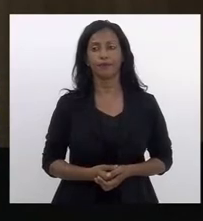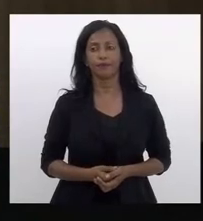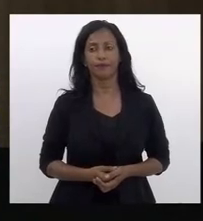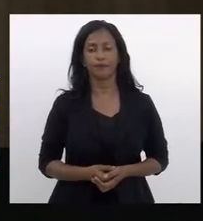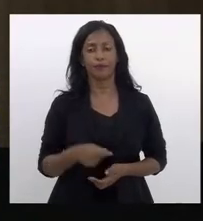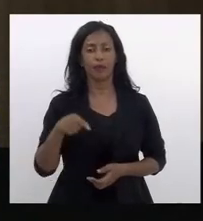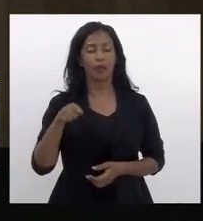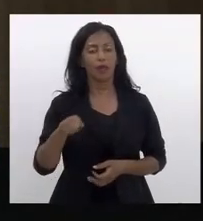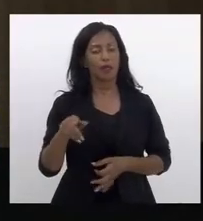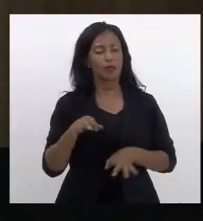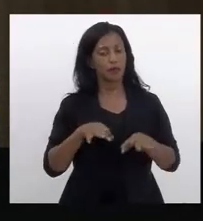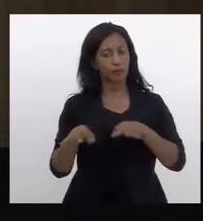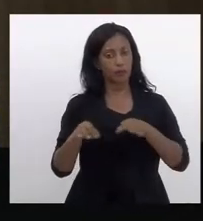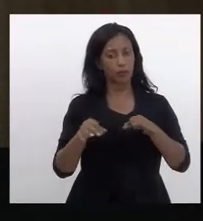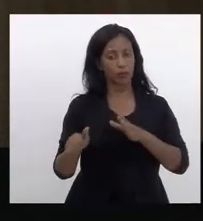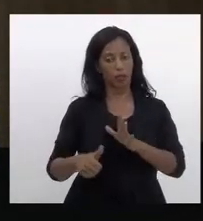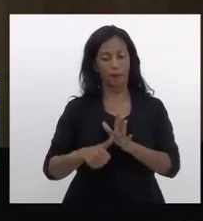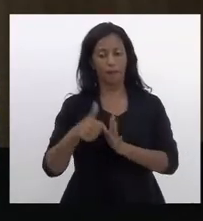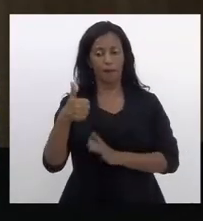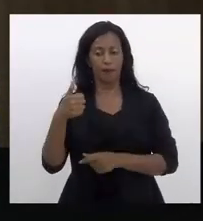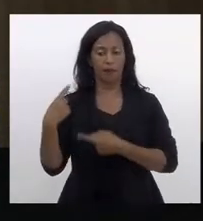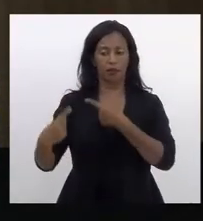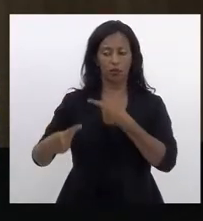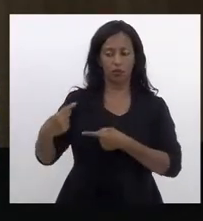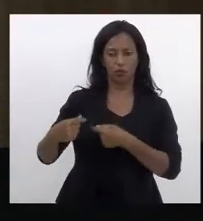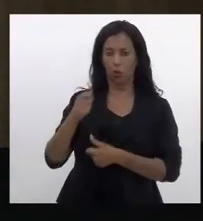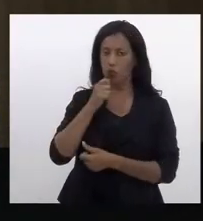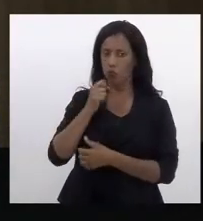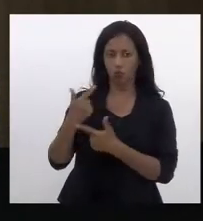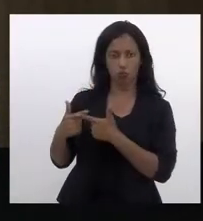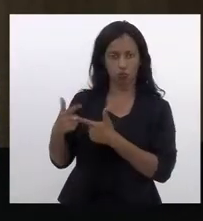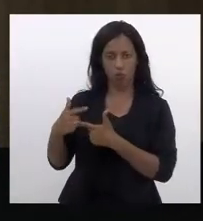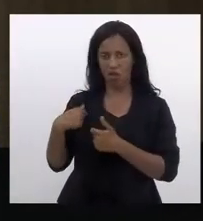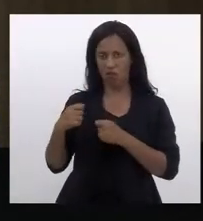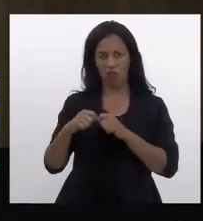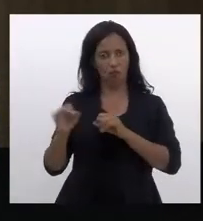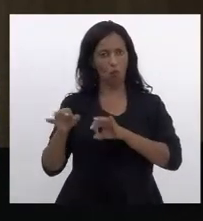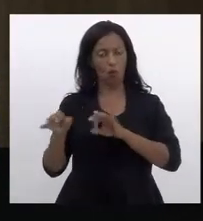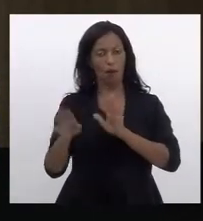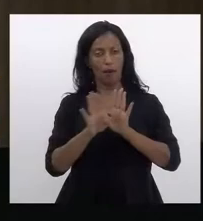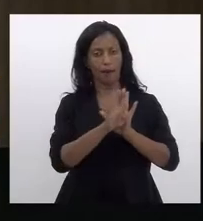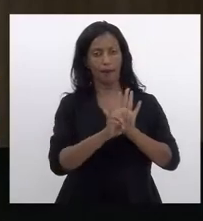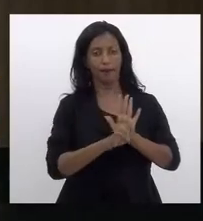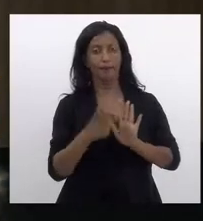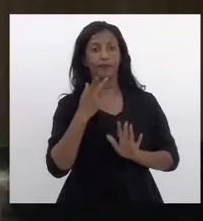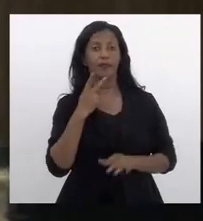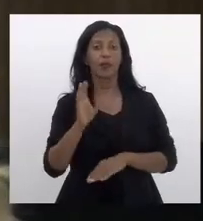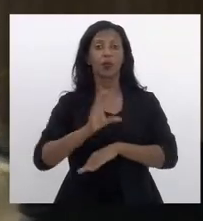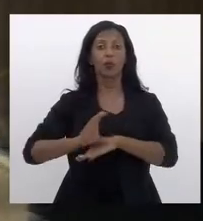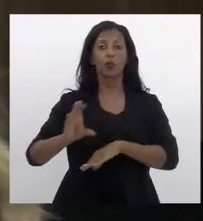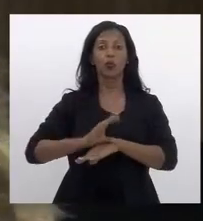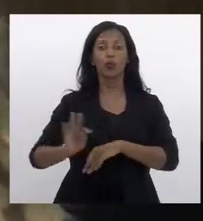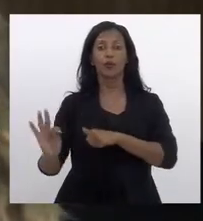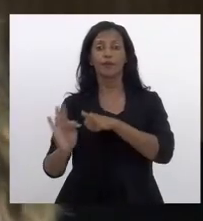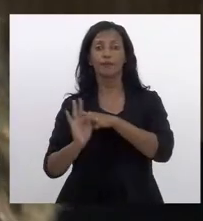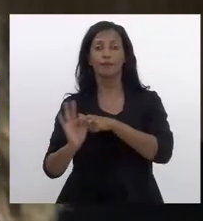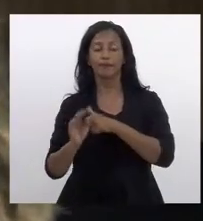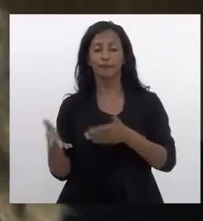Acontece que esse projeto, como está em primeira discussão, ainda não tem problema, eu ainda não fiz emenda, fala dos cursos